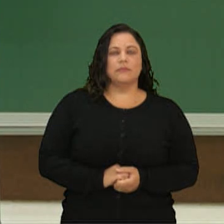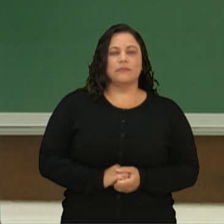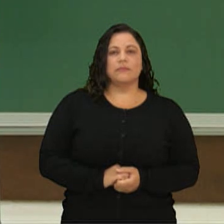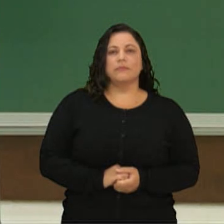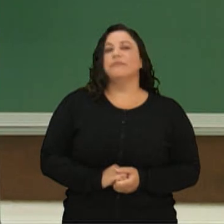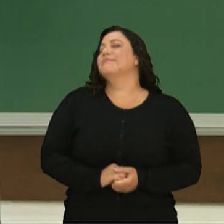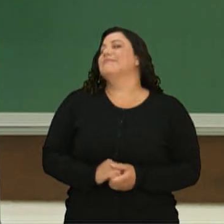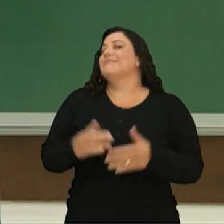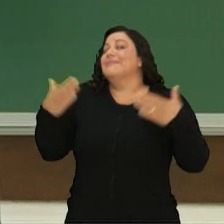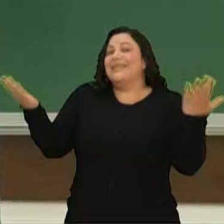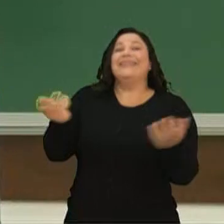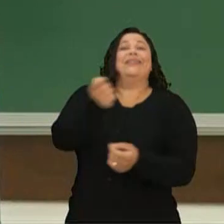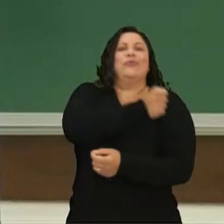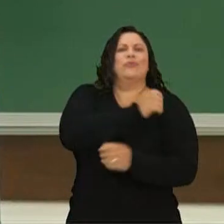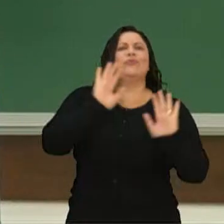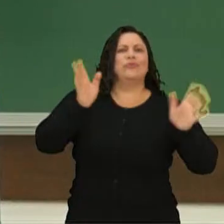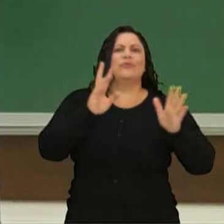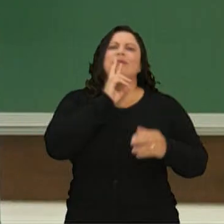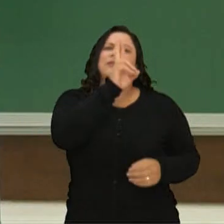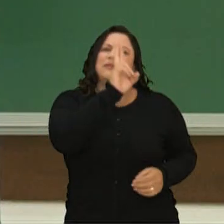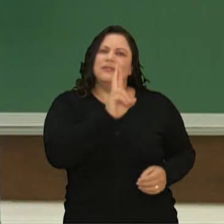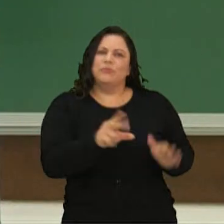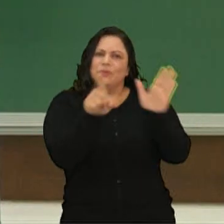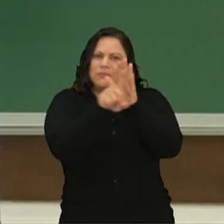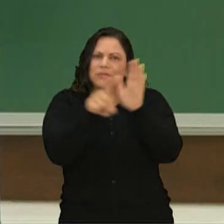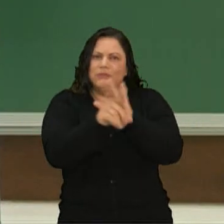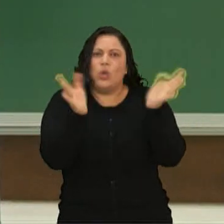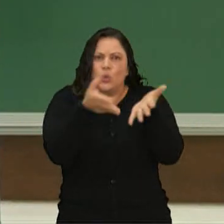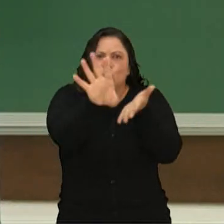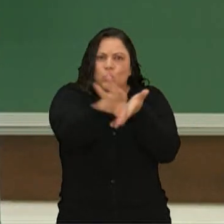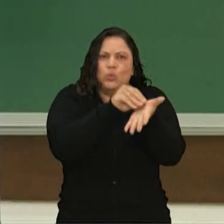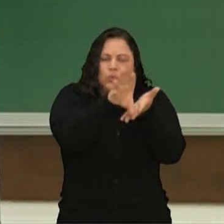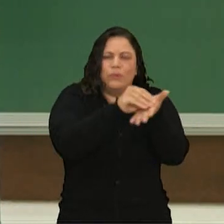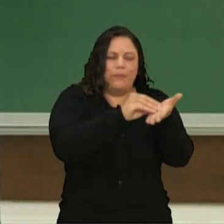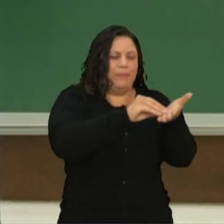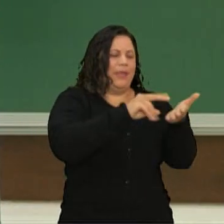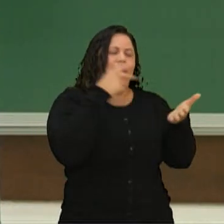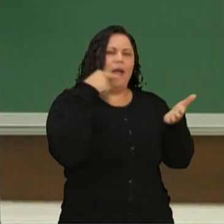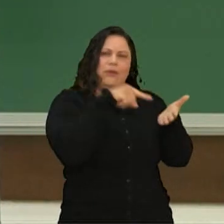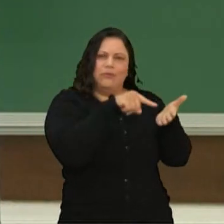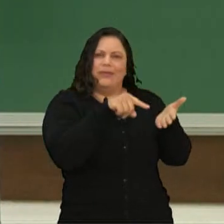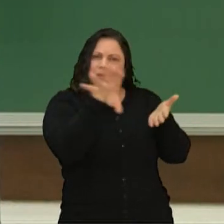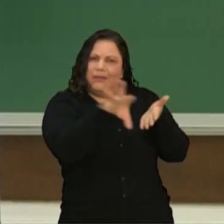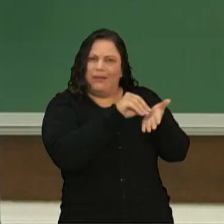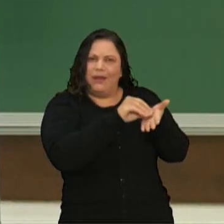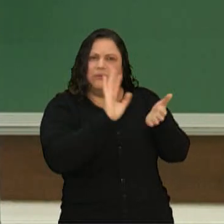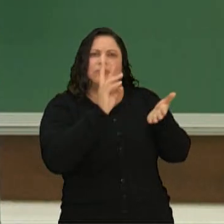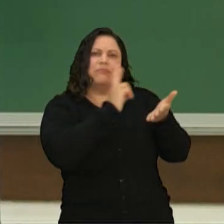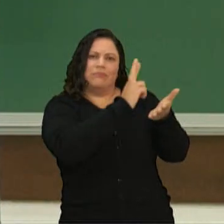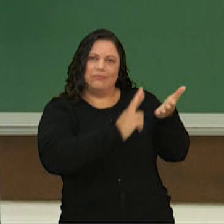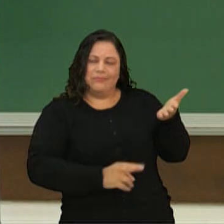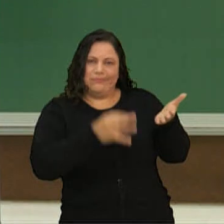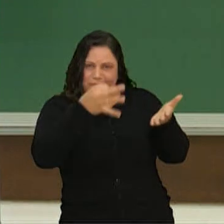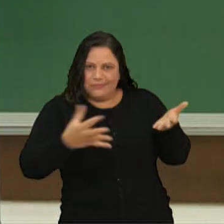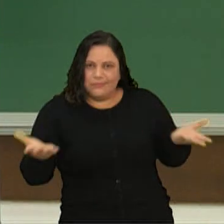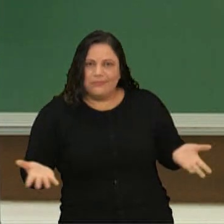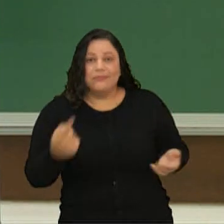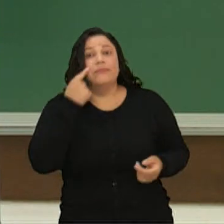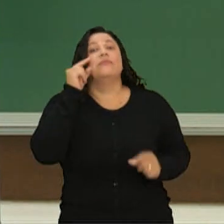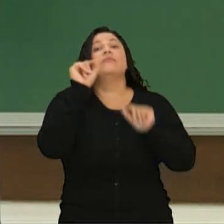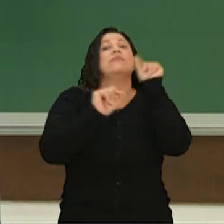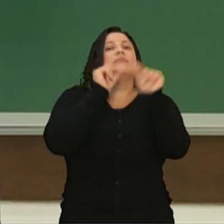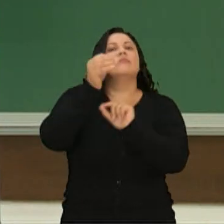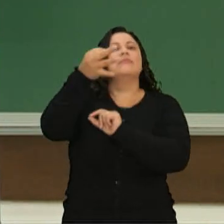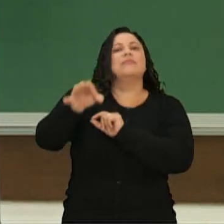Então, estudantes, vocês responderam as questões lá, copiaram no caderno, fizeram certinho? Vamos ver qual que é a questão correta?